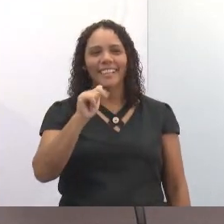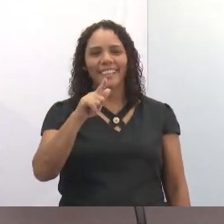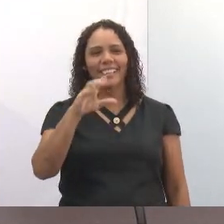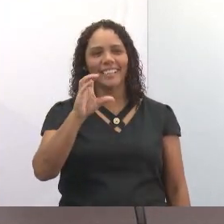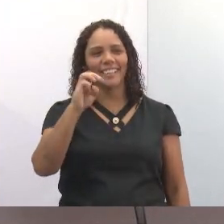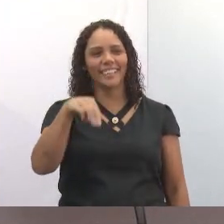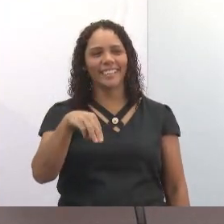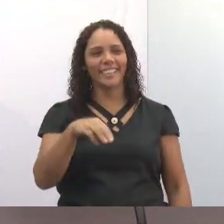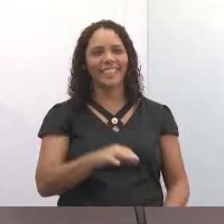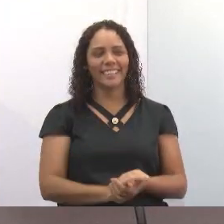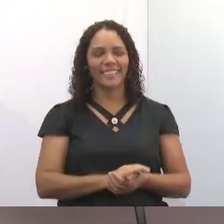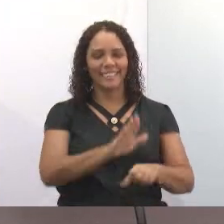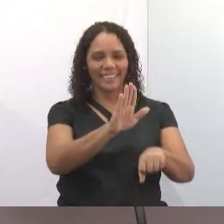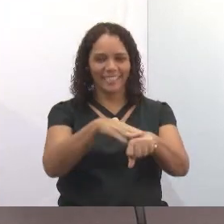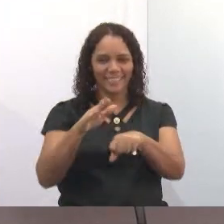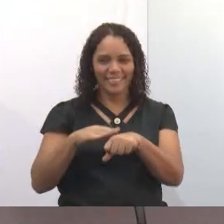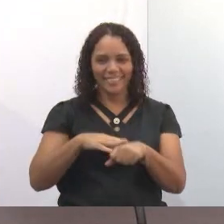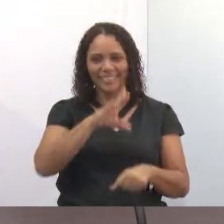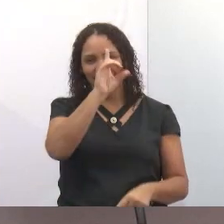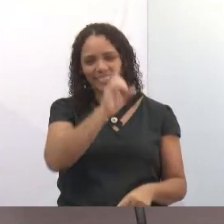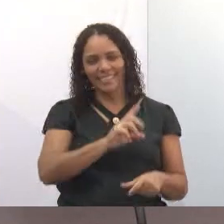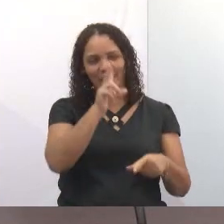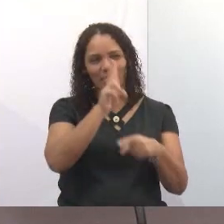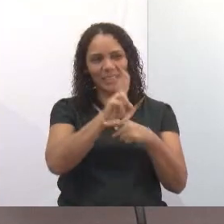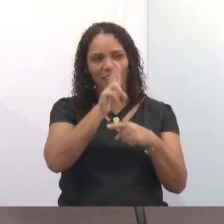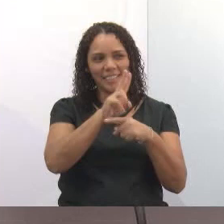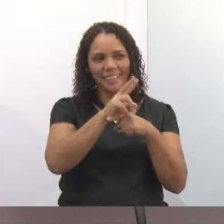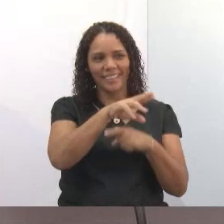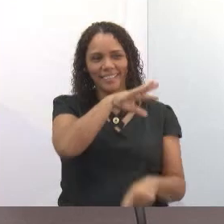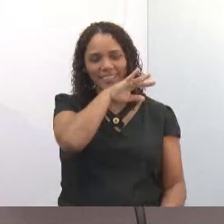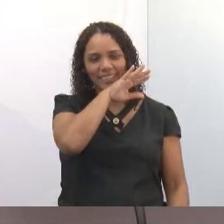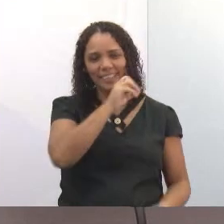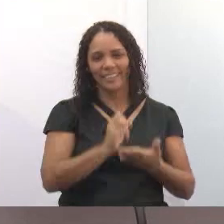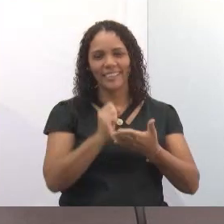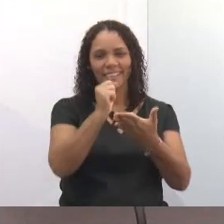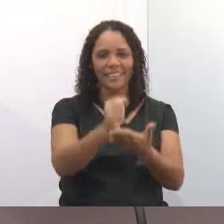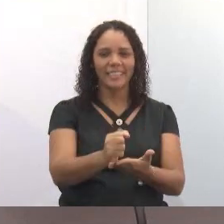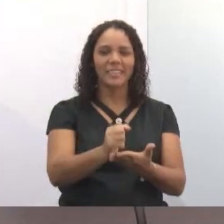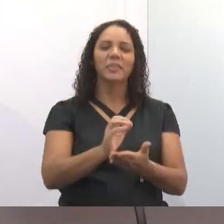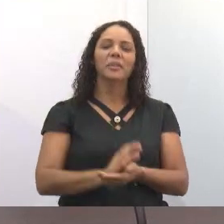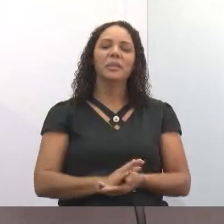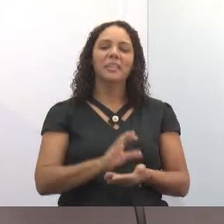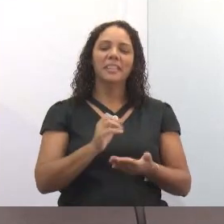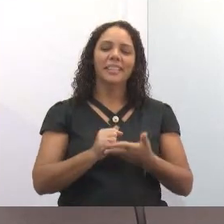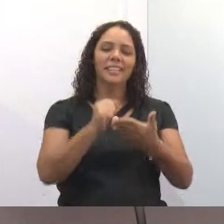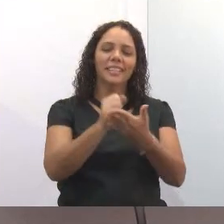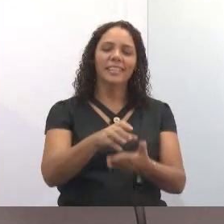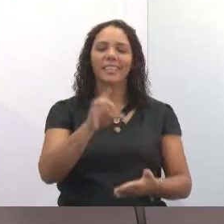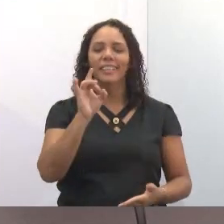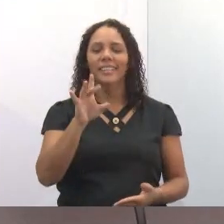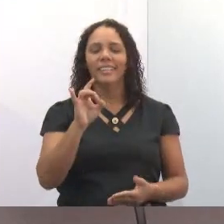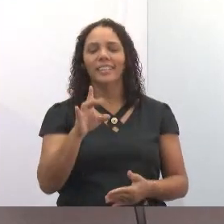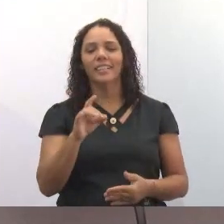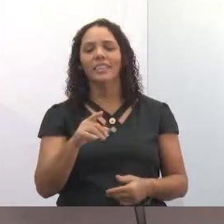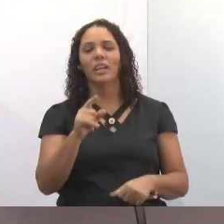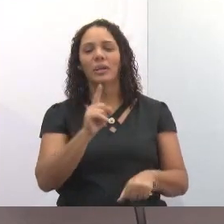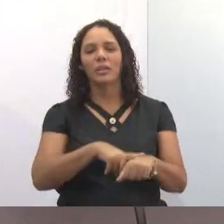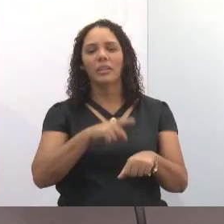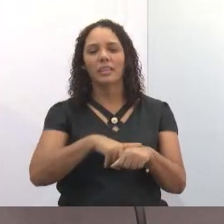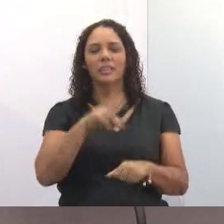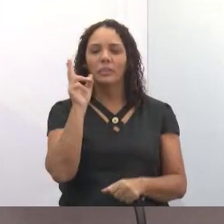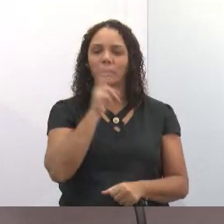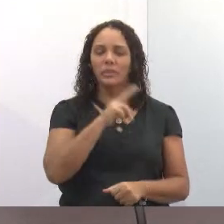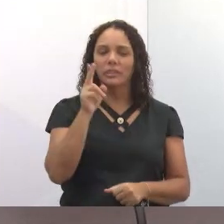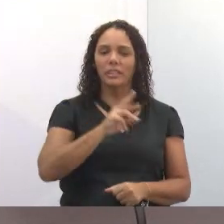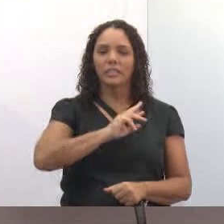pela Diretoria de Proteção Animal para prestar o apoio necessário. Esse apoio não se restringe apenas às situações emergenciais através